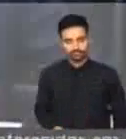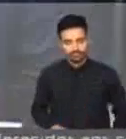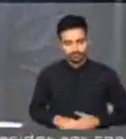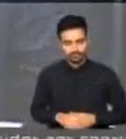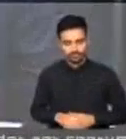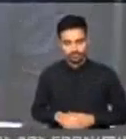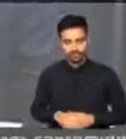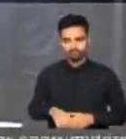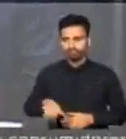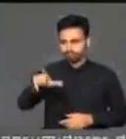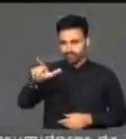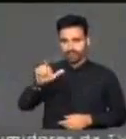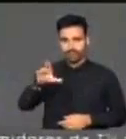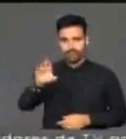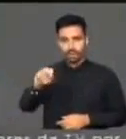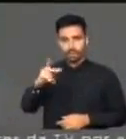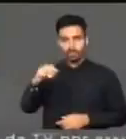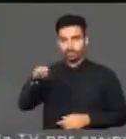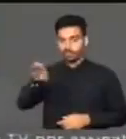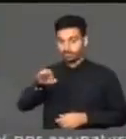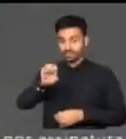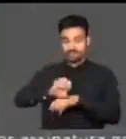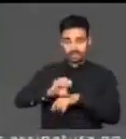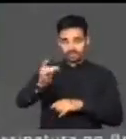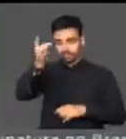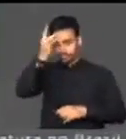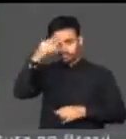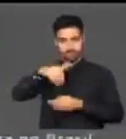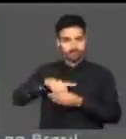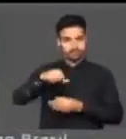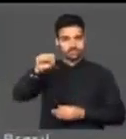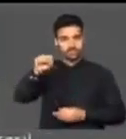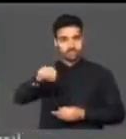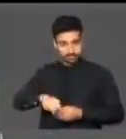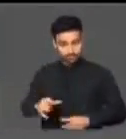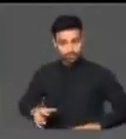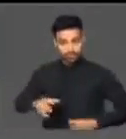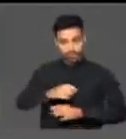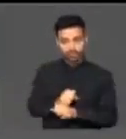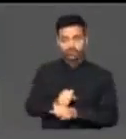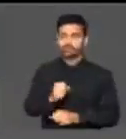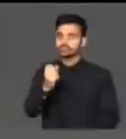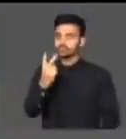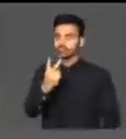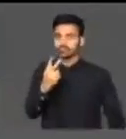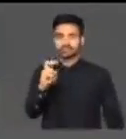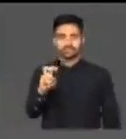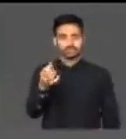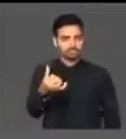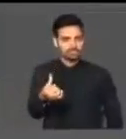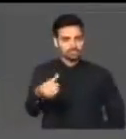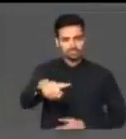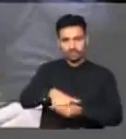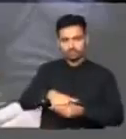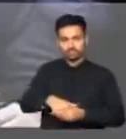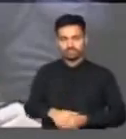Lelo Coimbra, PMDB do Espírito Santo, votou sim, totalizado 256